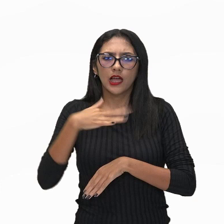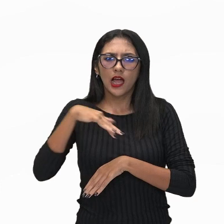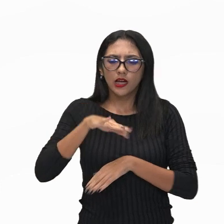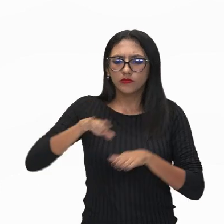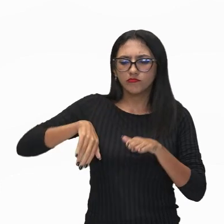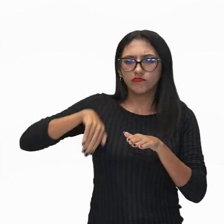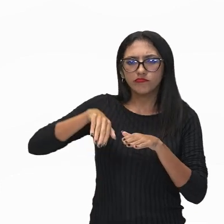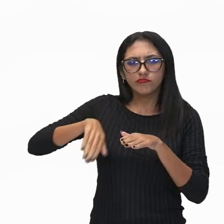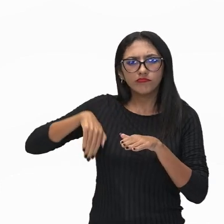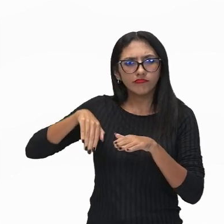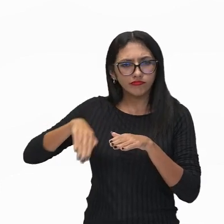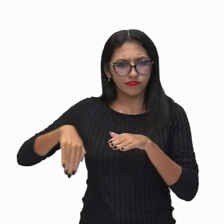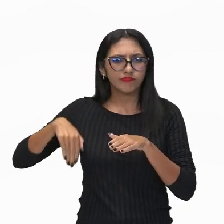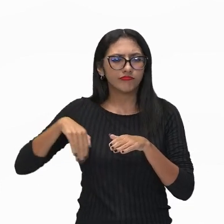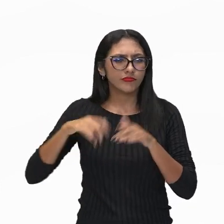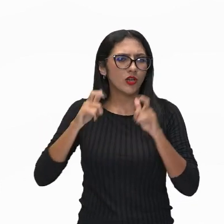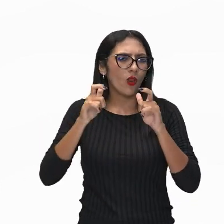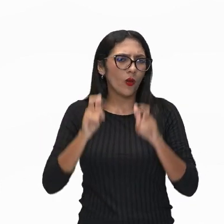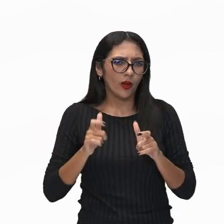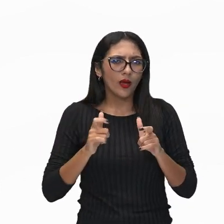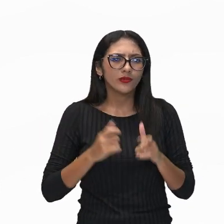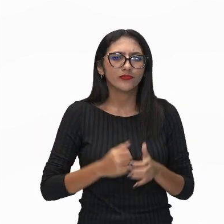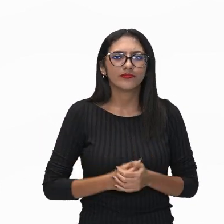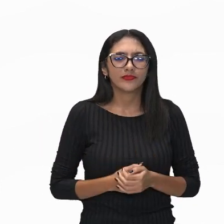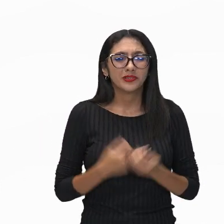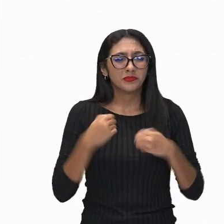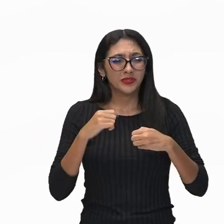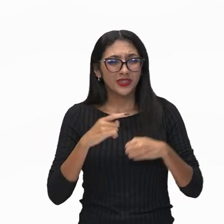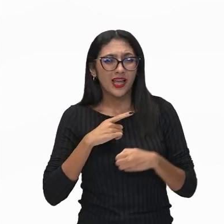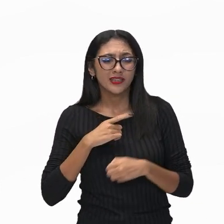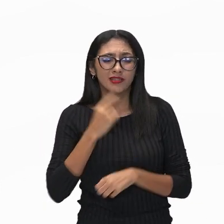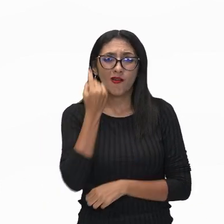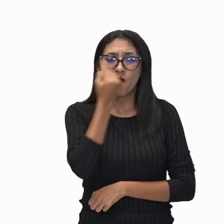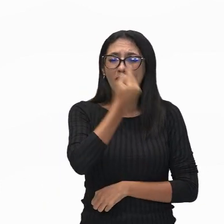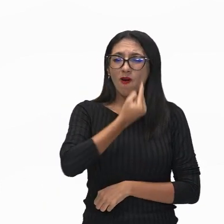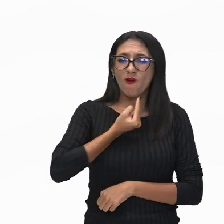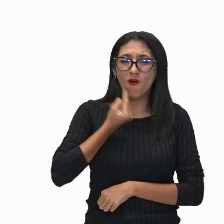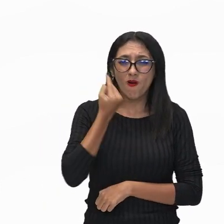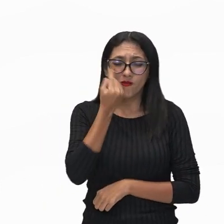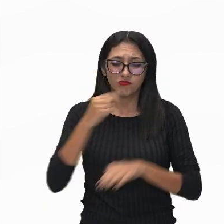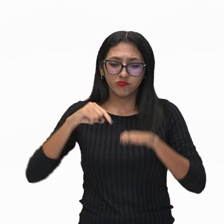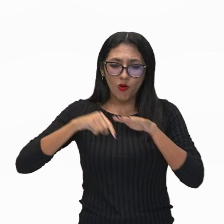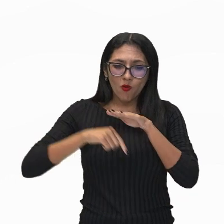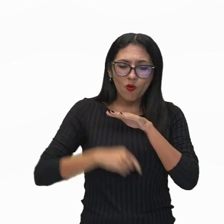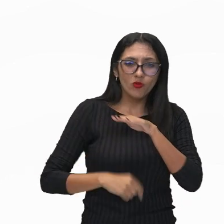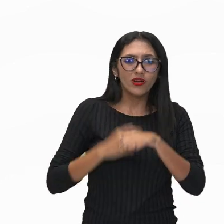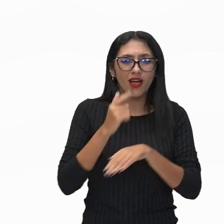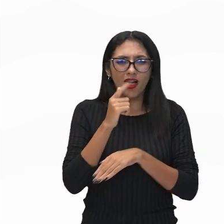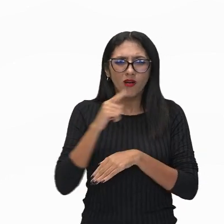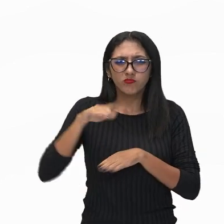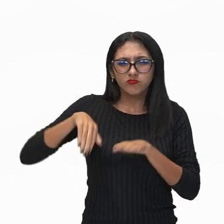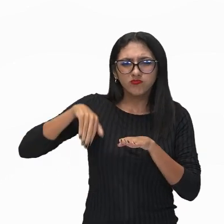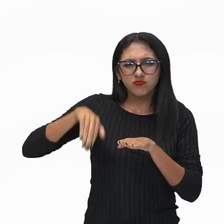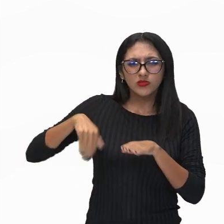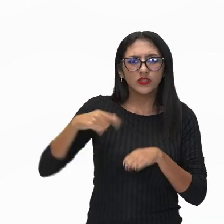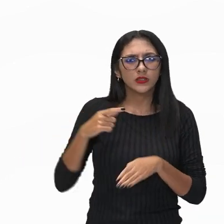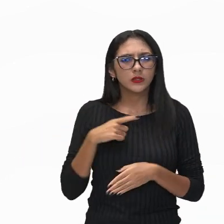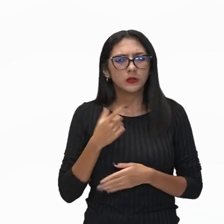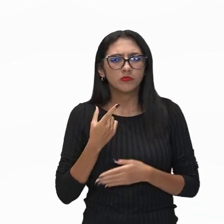em Maraú. E como tinha que ficar bastante tempo debaixo da água, eu comecei a